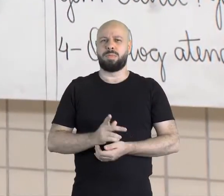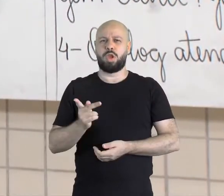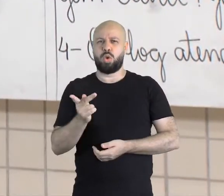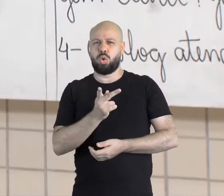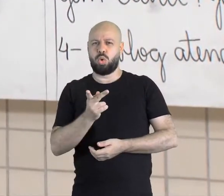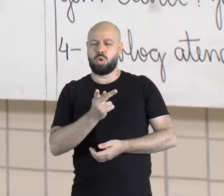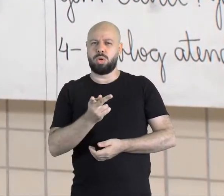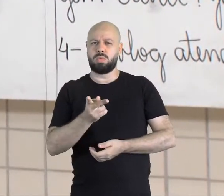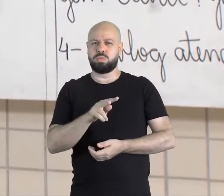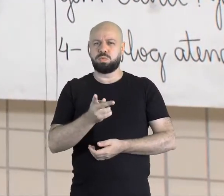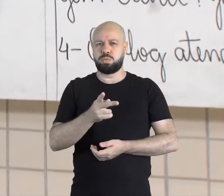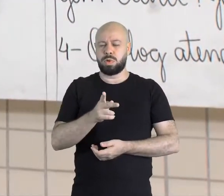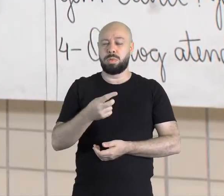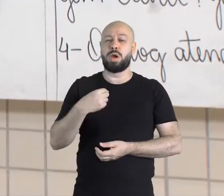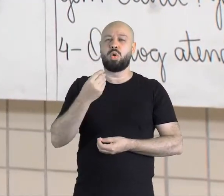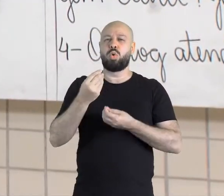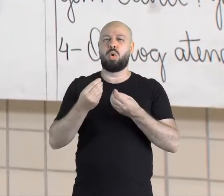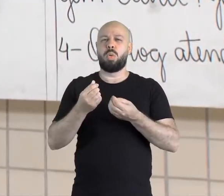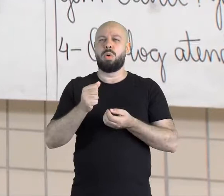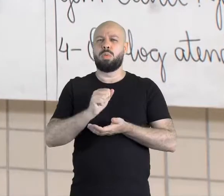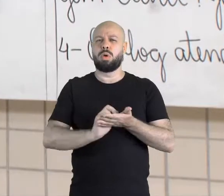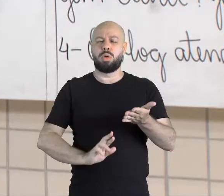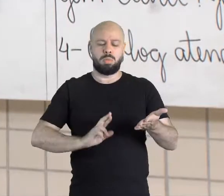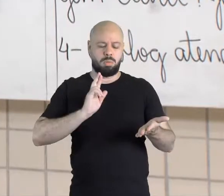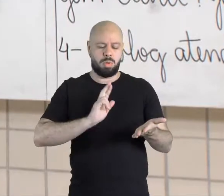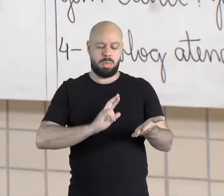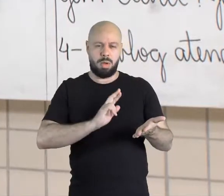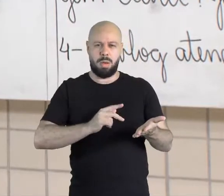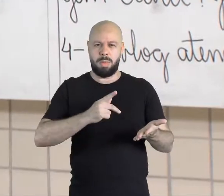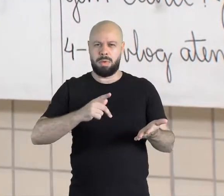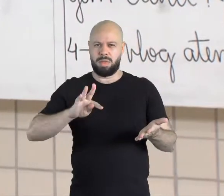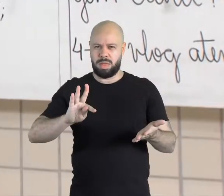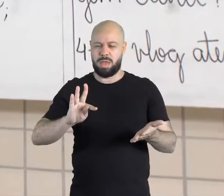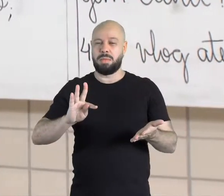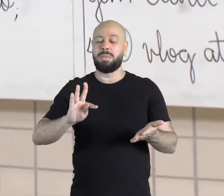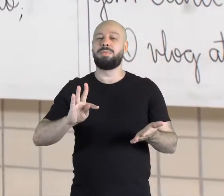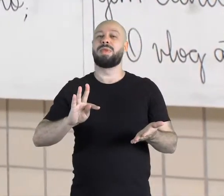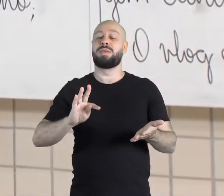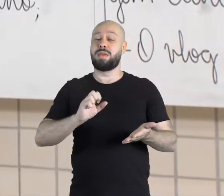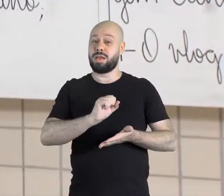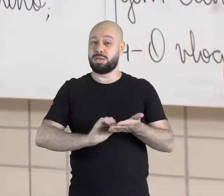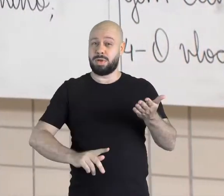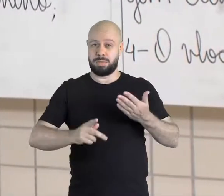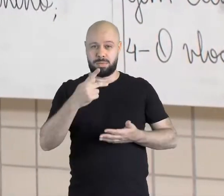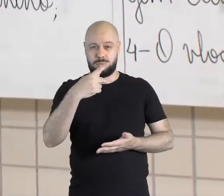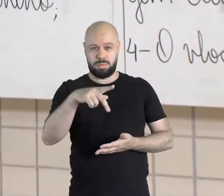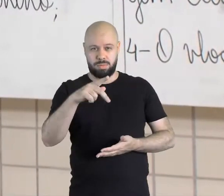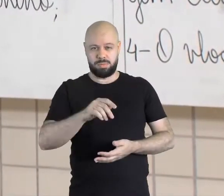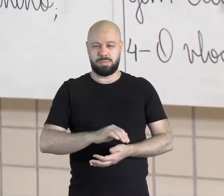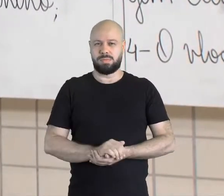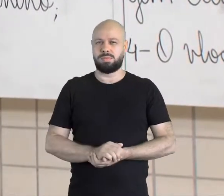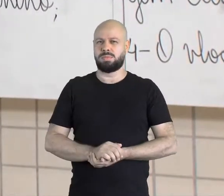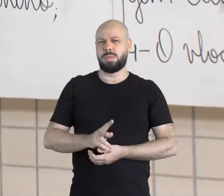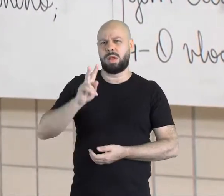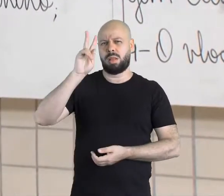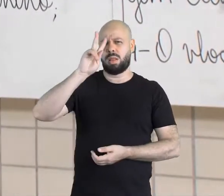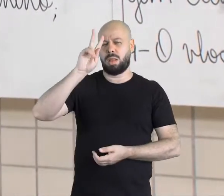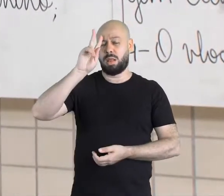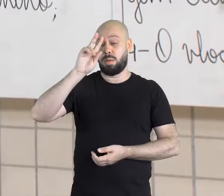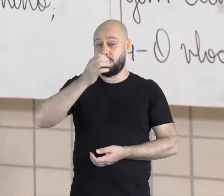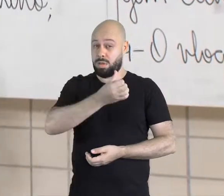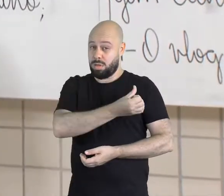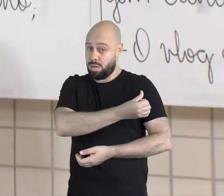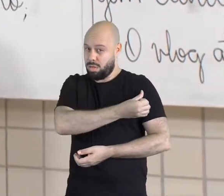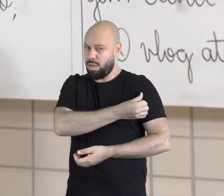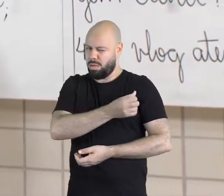auxiliar vocês na resolução das questões de PPT do bloco de atividades. Então vamos relembrar, sexto ano. E